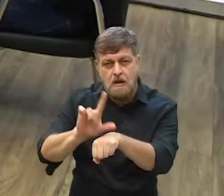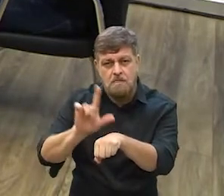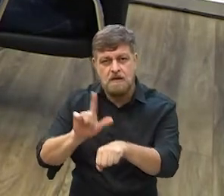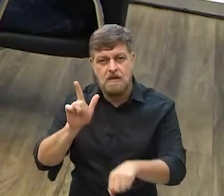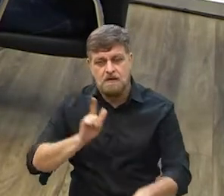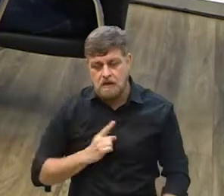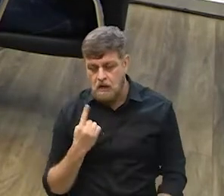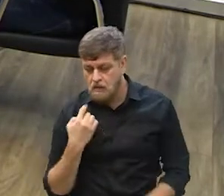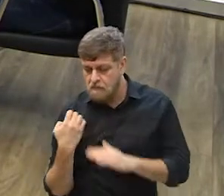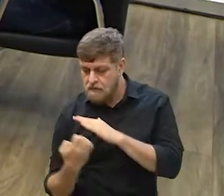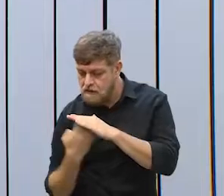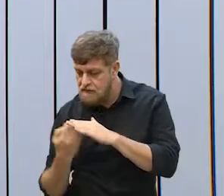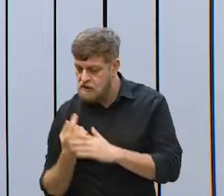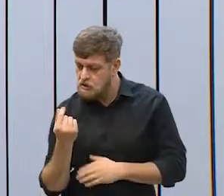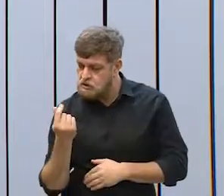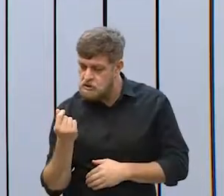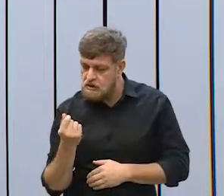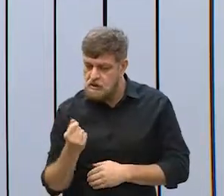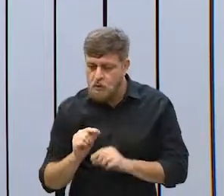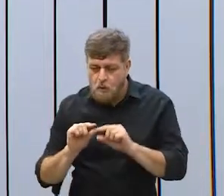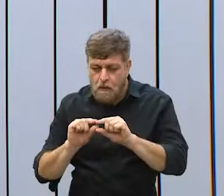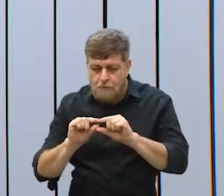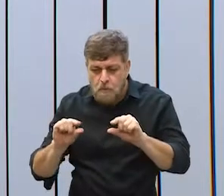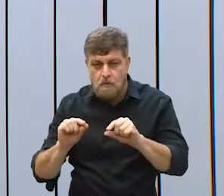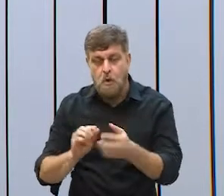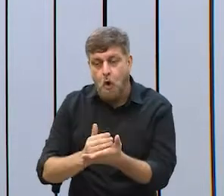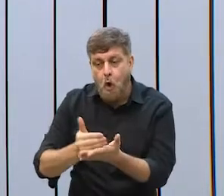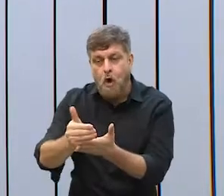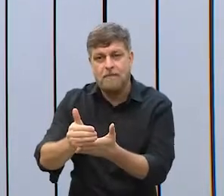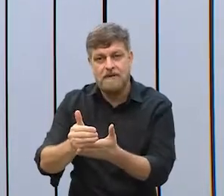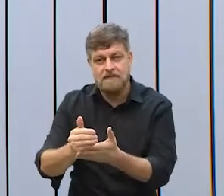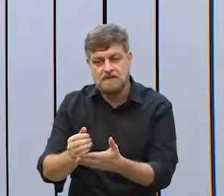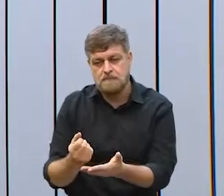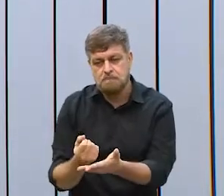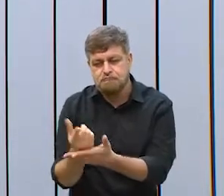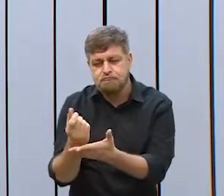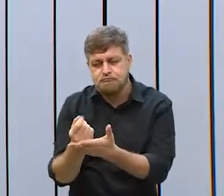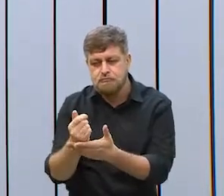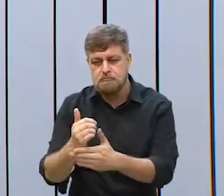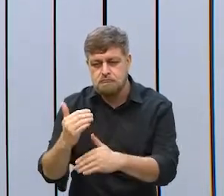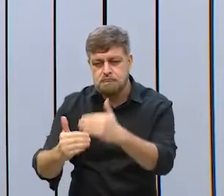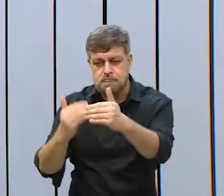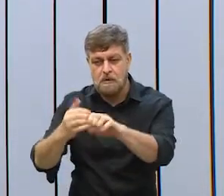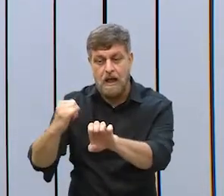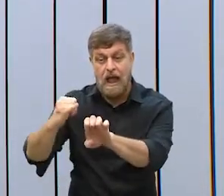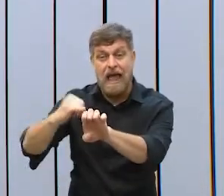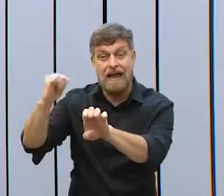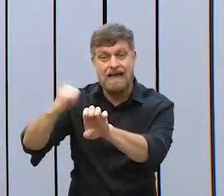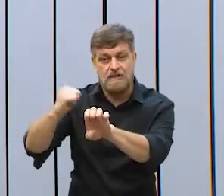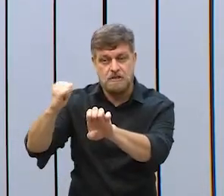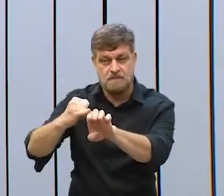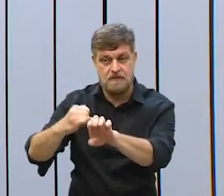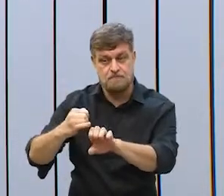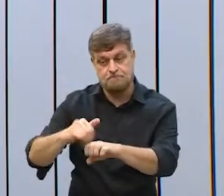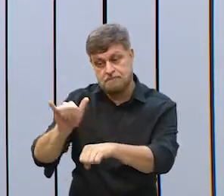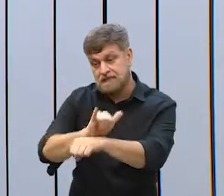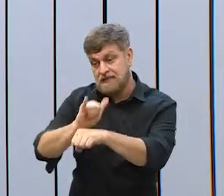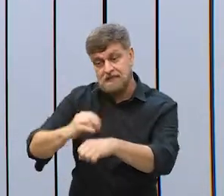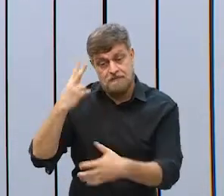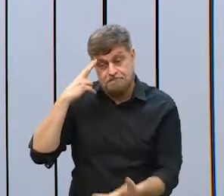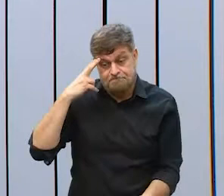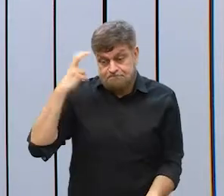sai da empresa, pega o acerto. Então, eu acho que a criatividade, respondendo a sua pergunta, é a saída.